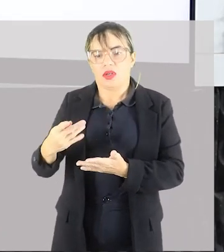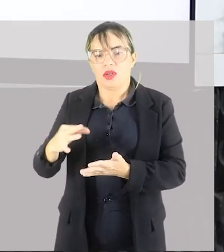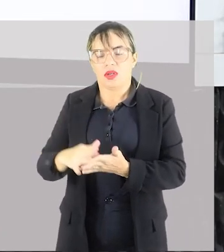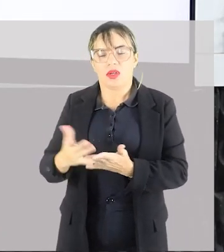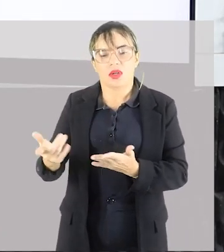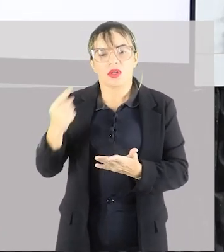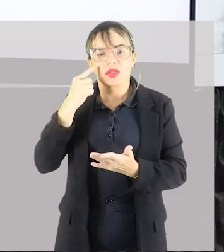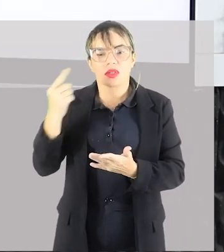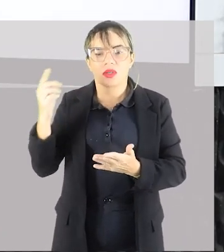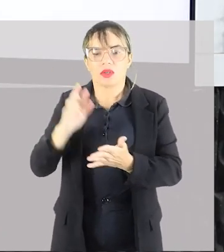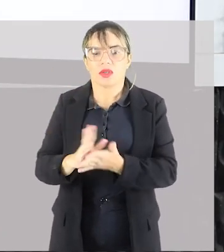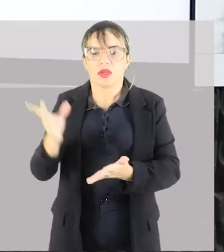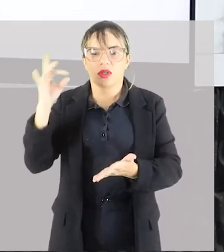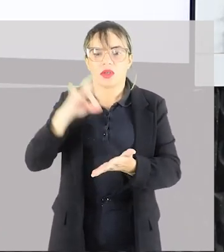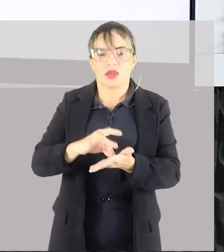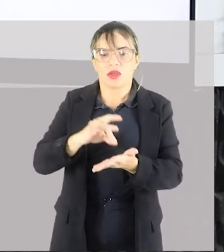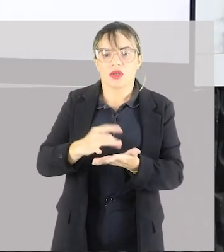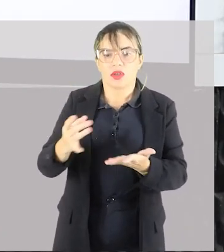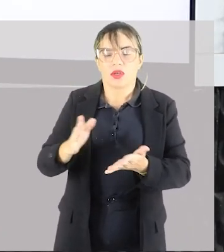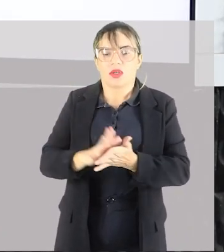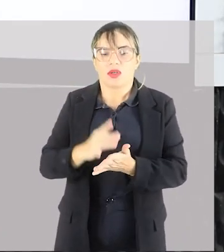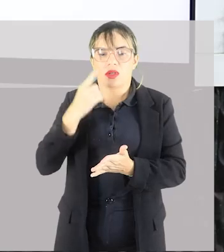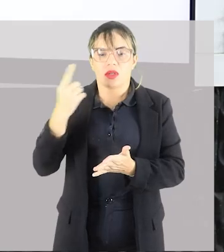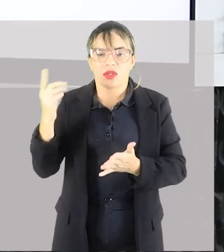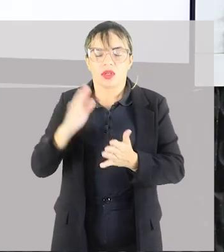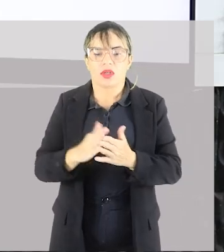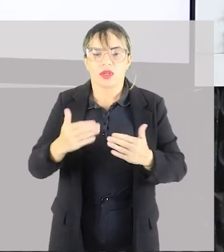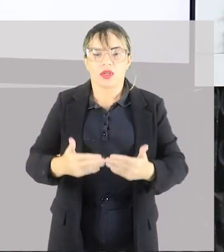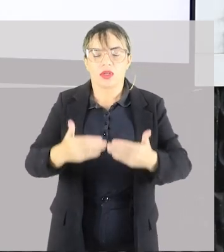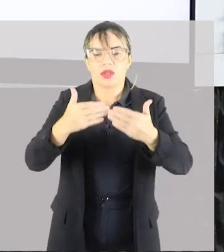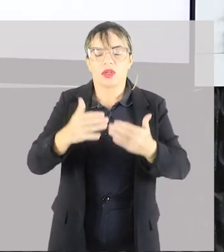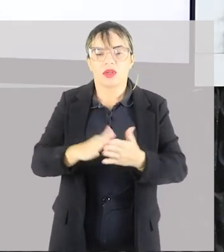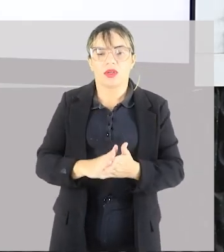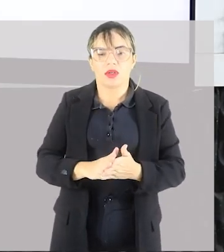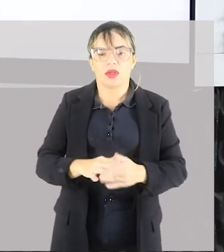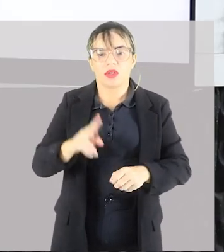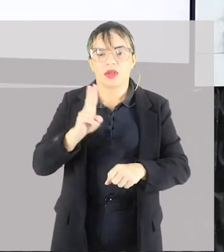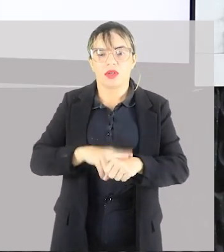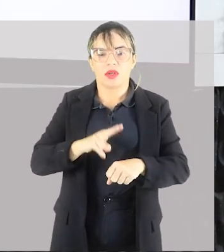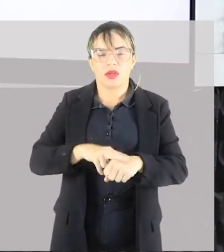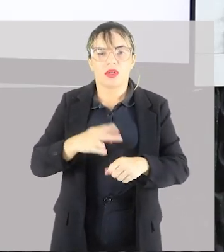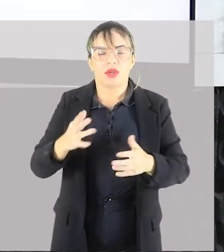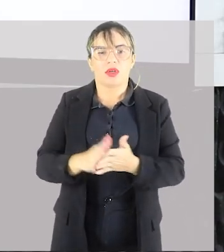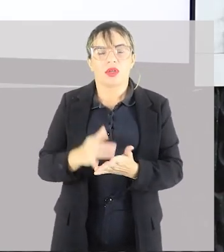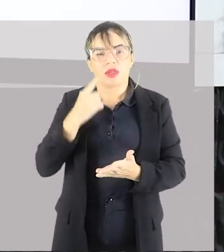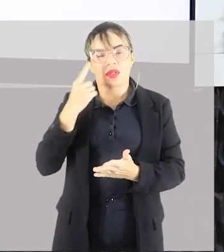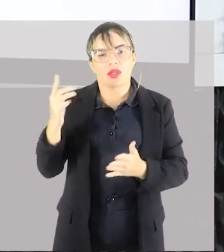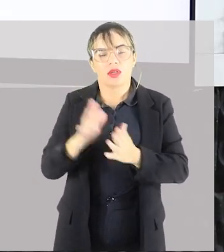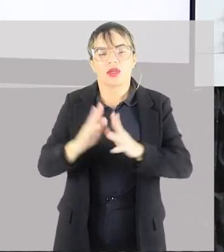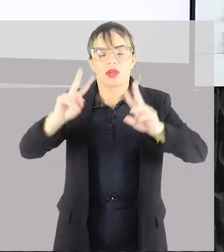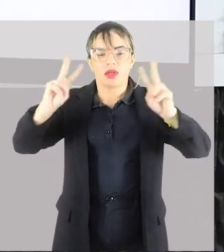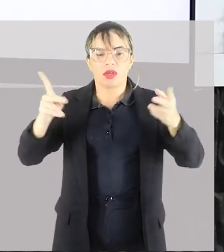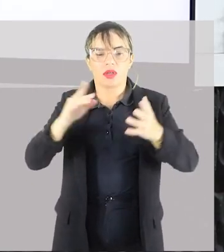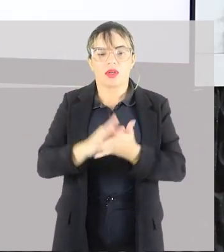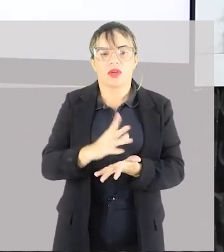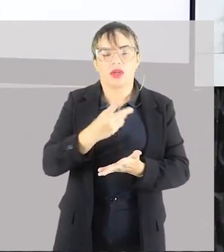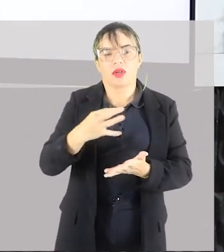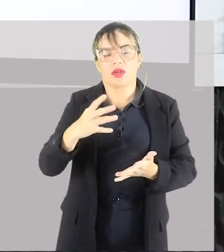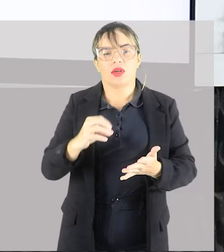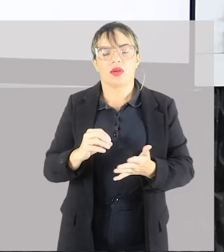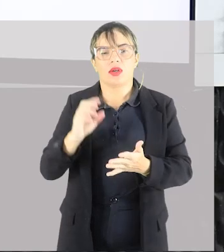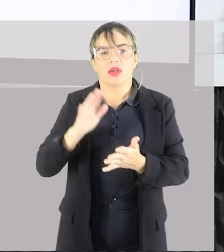ausente de limites. Ainda há pouco eu comentei, né? Tem uma expressão brasileira que diz assim, lobo em pele de cordeiro. Bom, eu posso partir desse